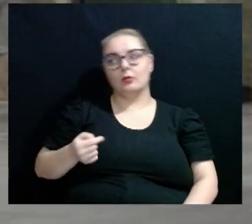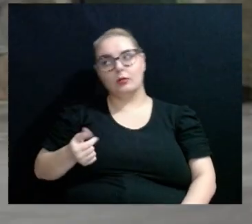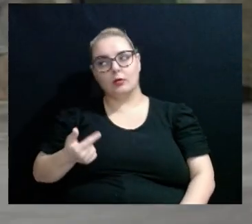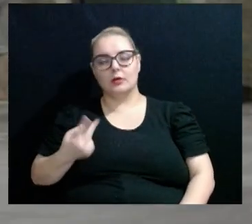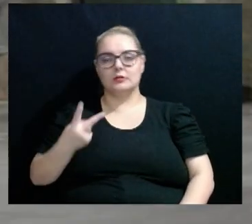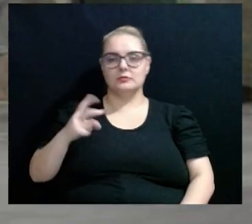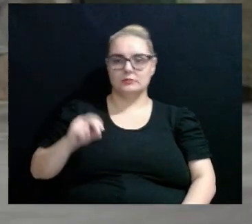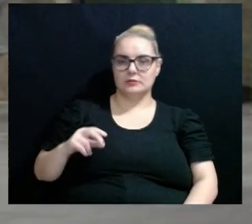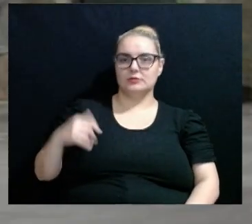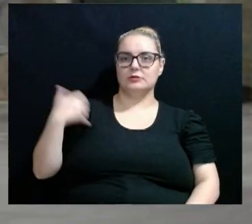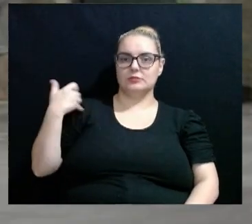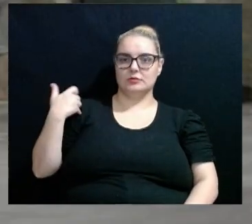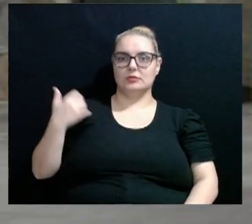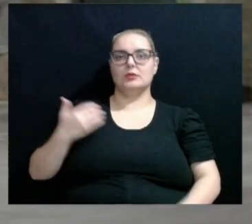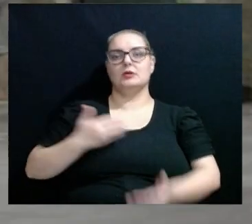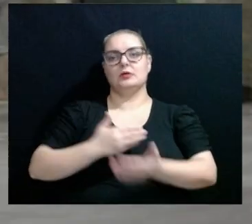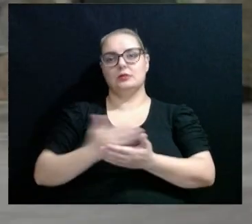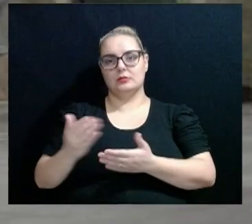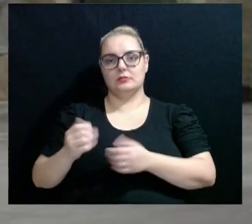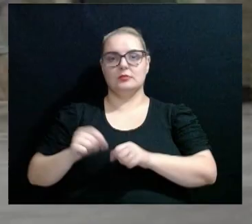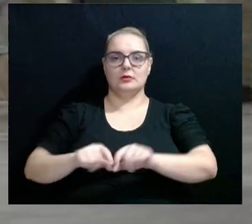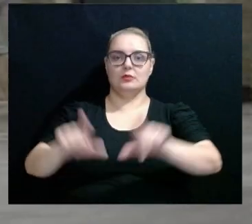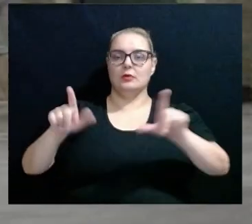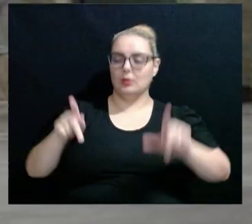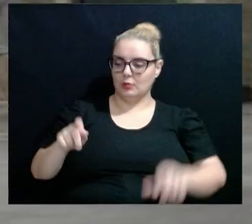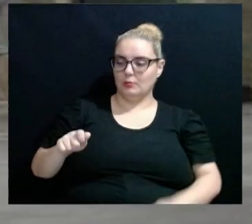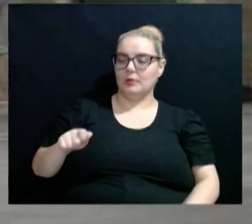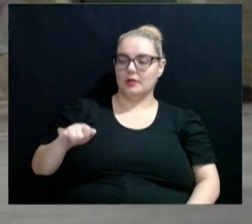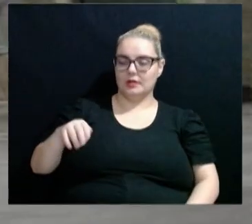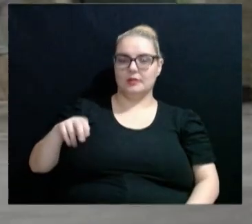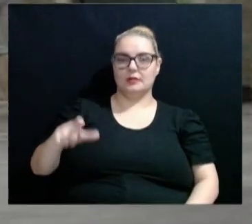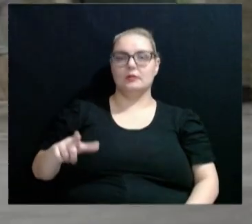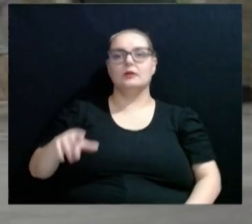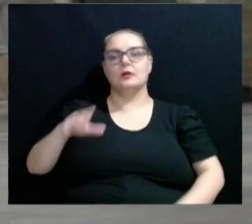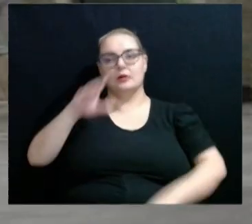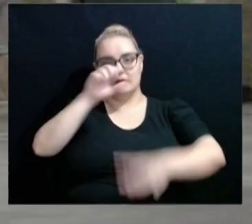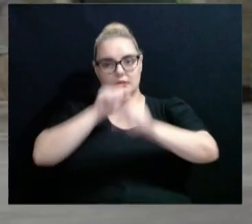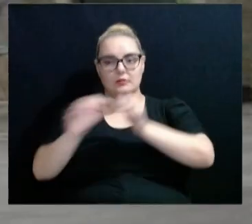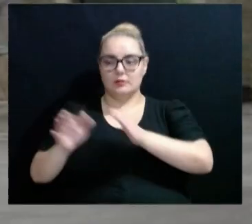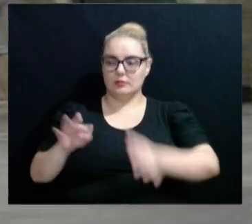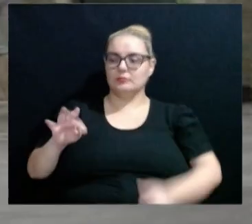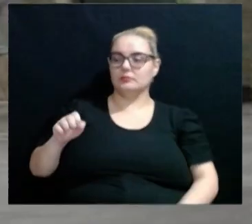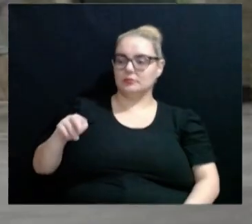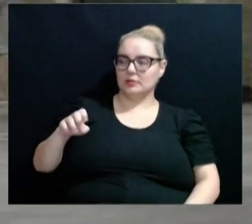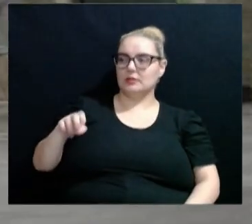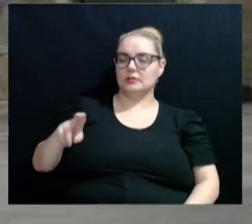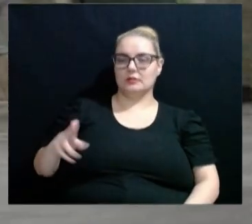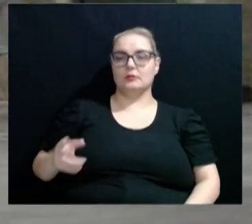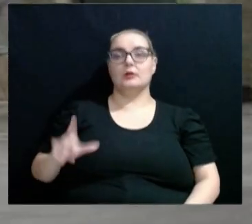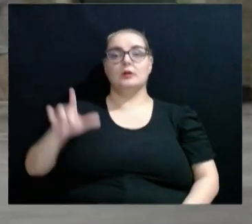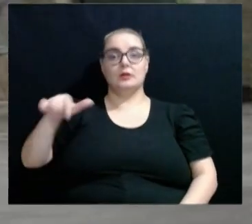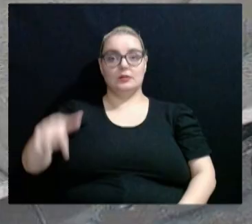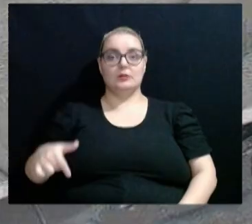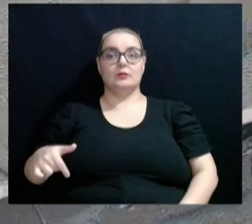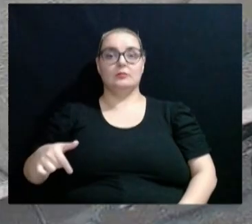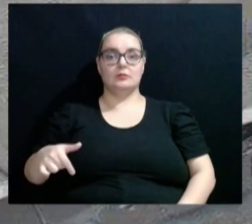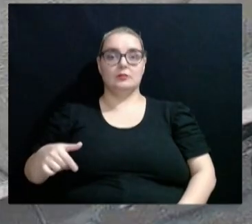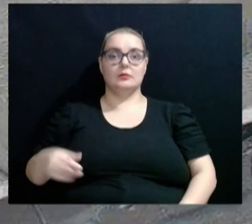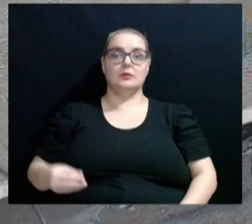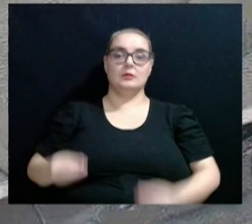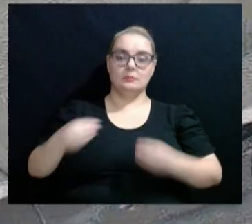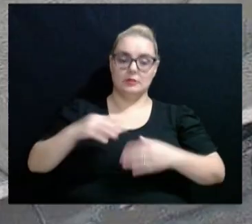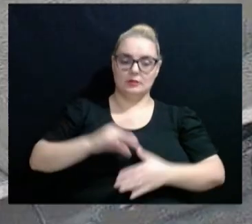18 anos, ficamos sem nada. Então, foi do 18 até o 19 para quase 20 anos ali, foi quando surgiu a obra do painel.